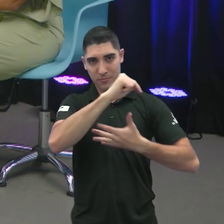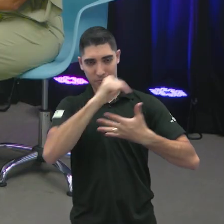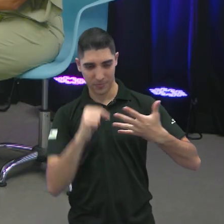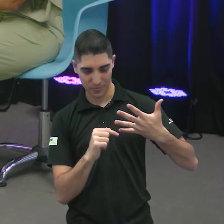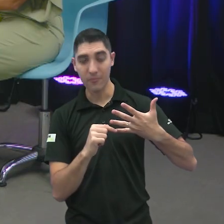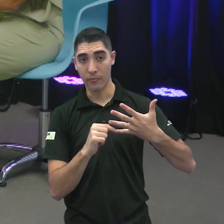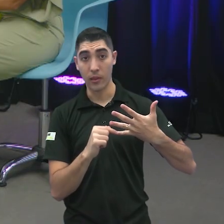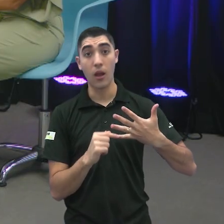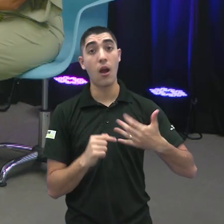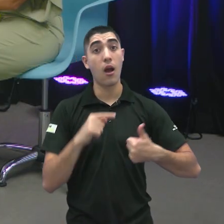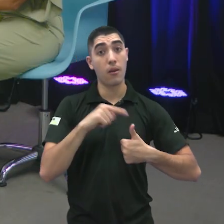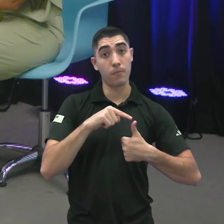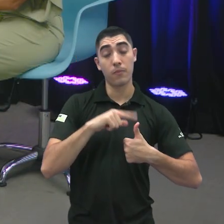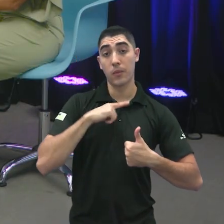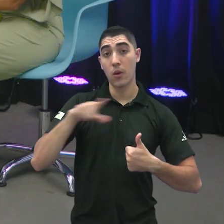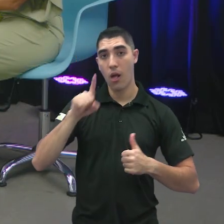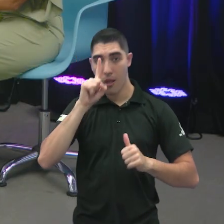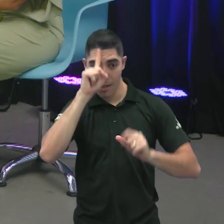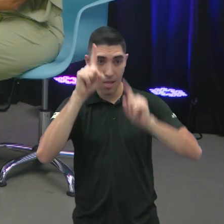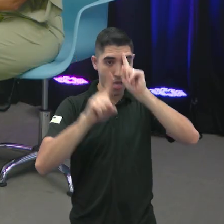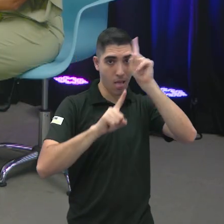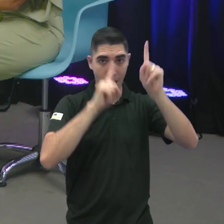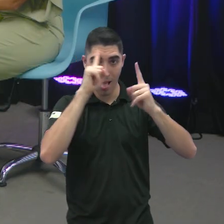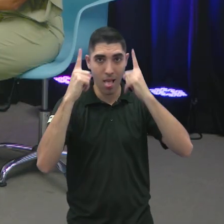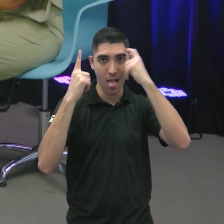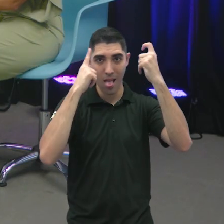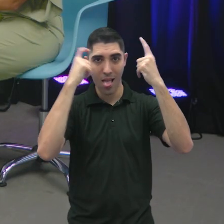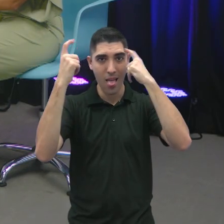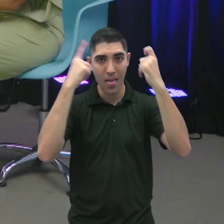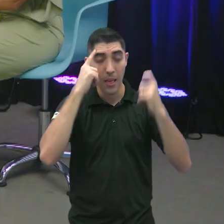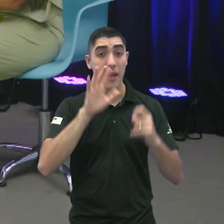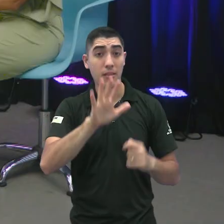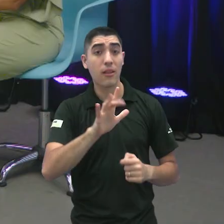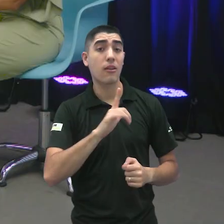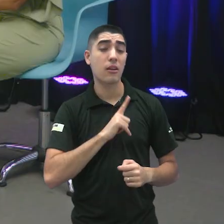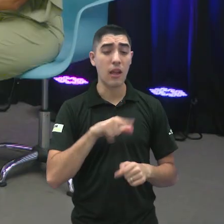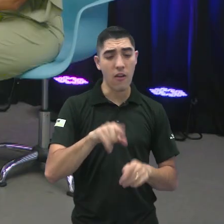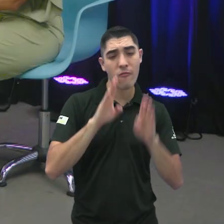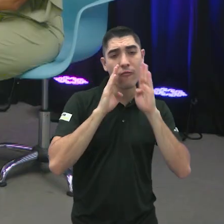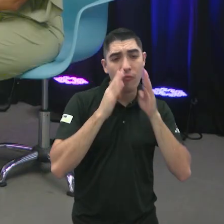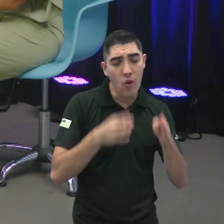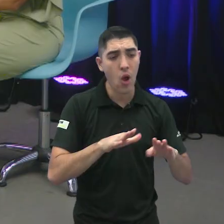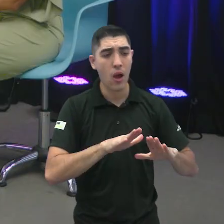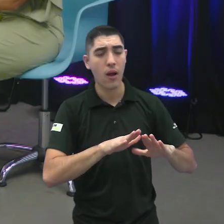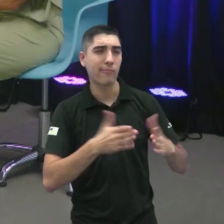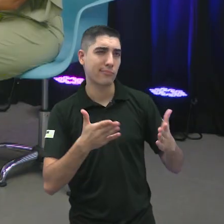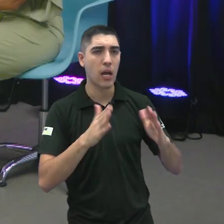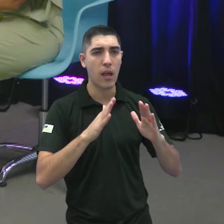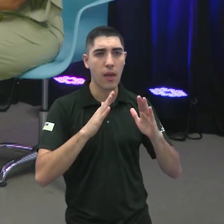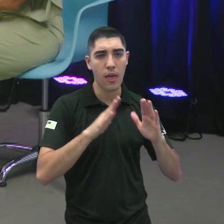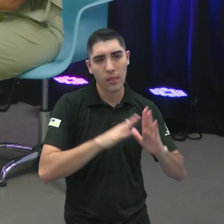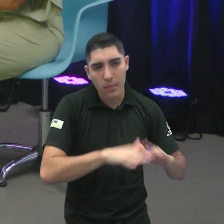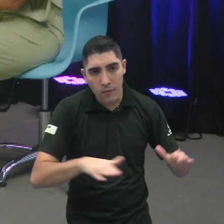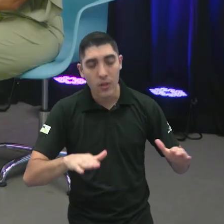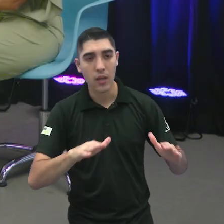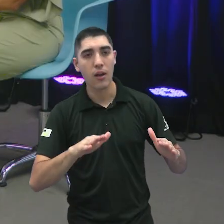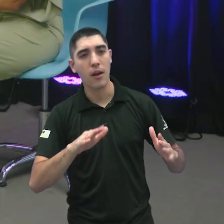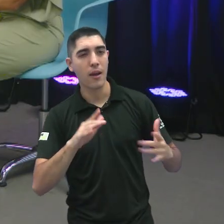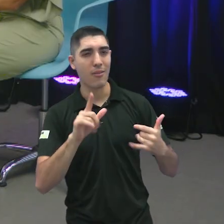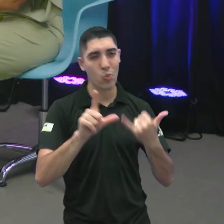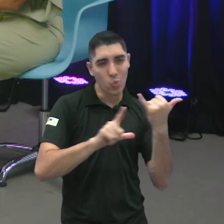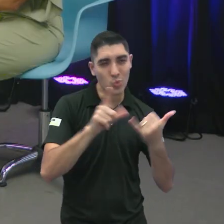Na literatura, você vai encontrar com outros nomes, mas como eu levo essa linguagem para a parte infantil, a parte da pedagogia, eu gosto de